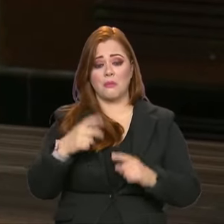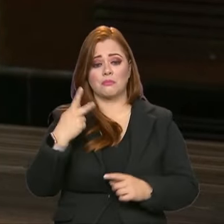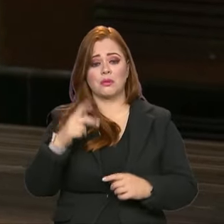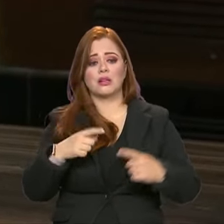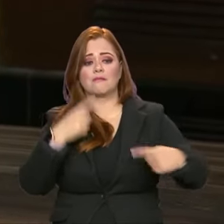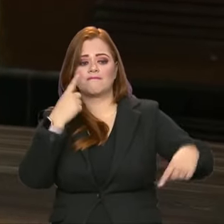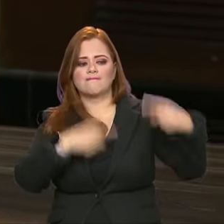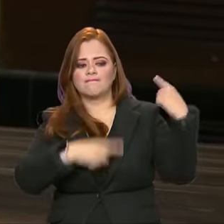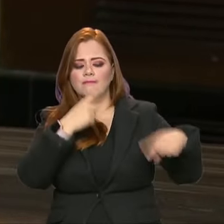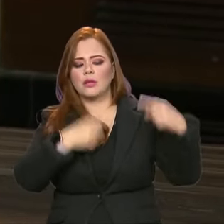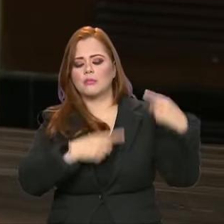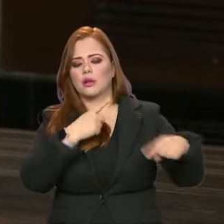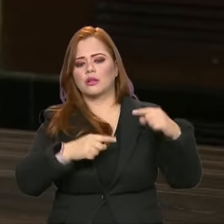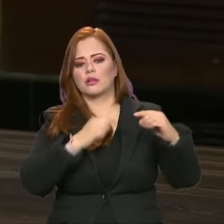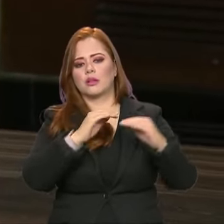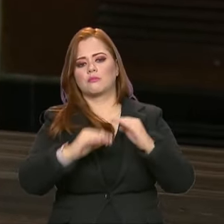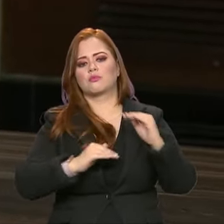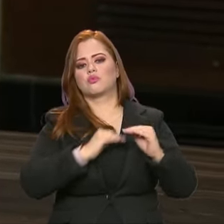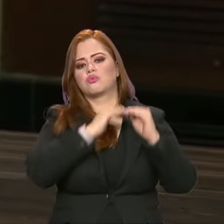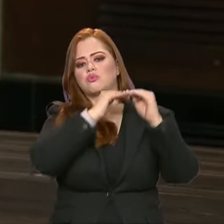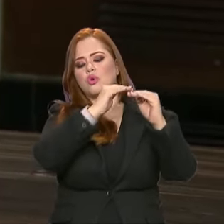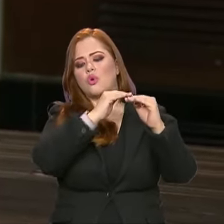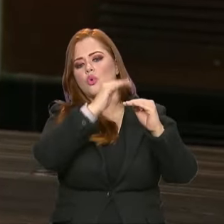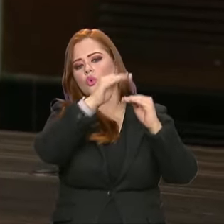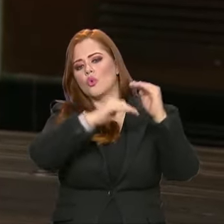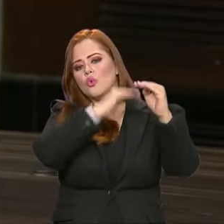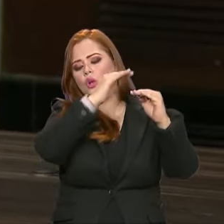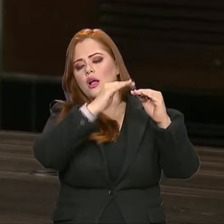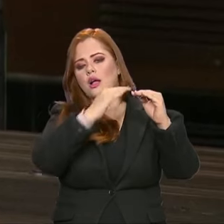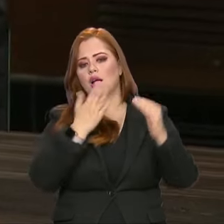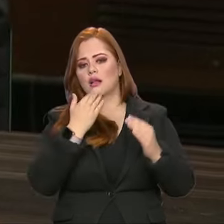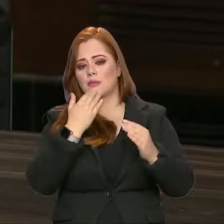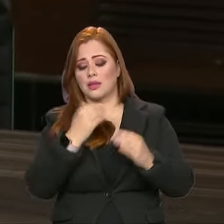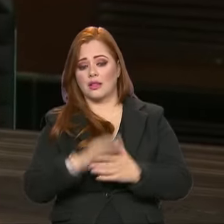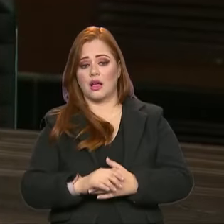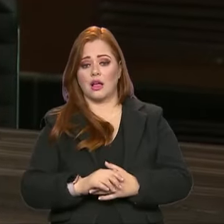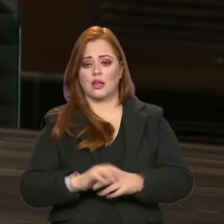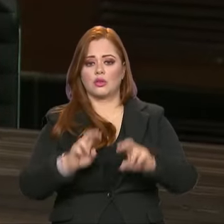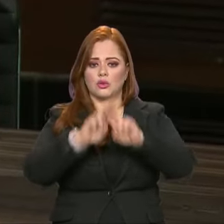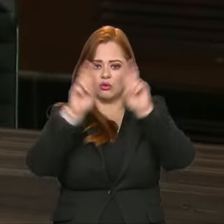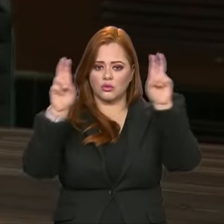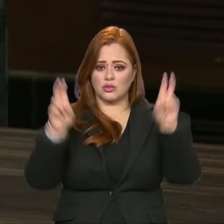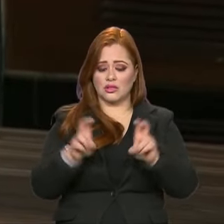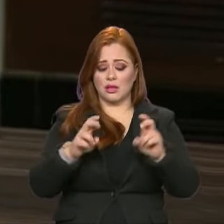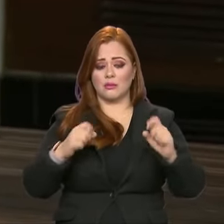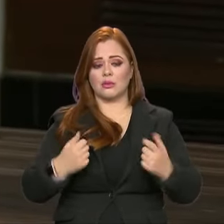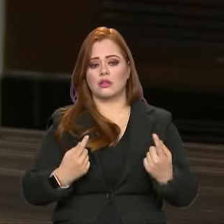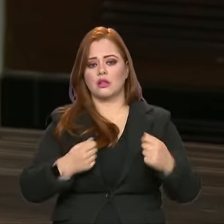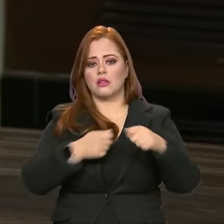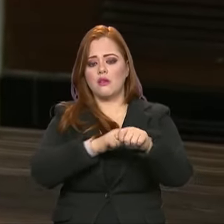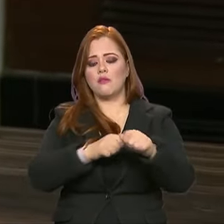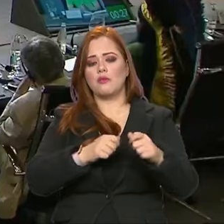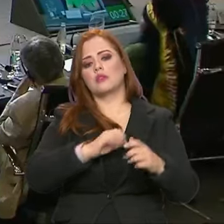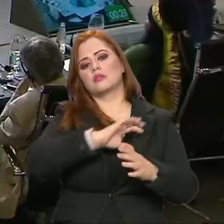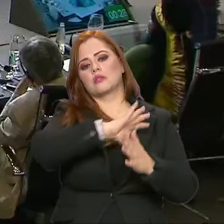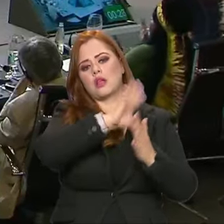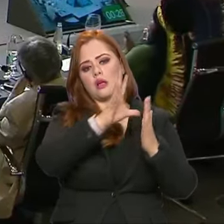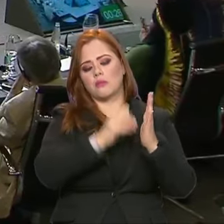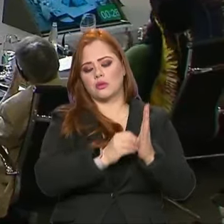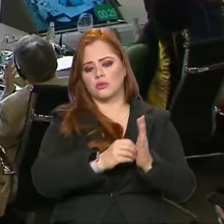a soberania alimentar e todos os temas que sejam pertinentes à defesa da Amazônia. Muito obrigado.